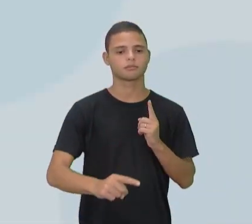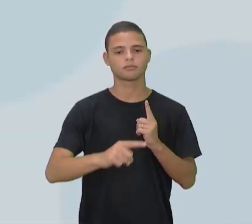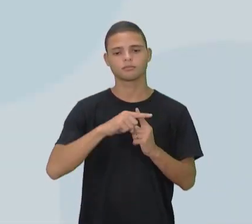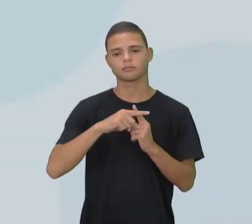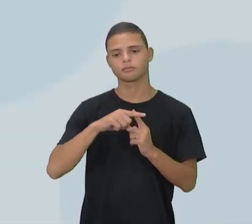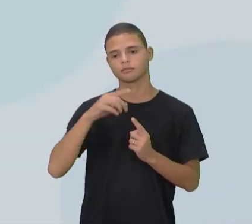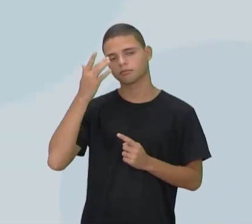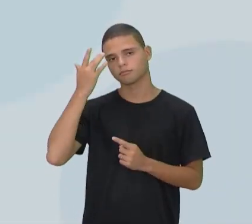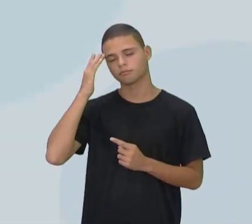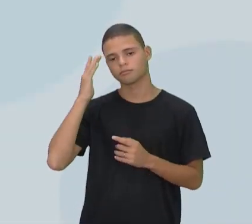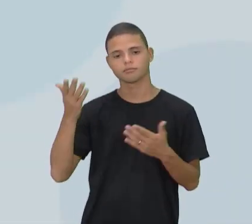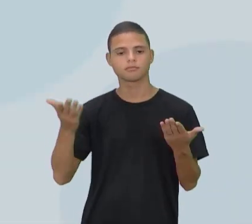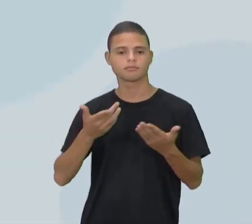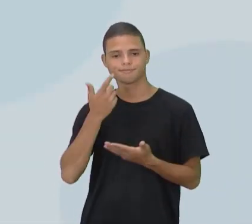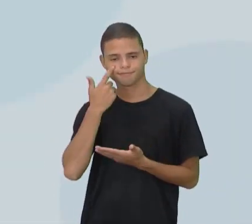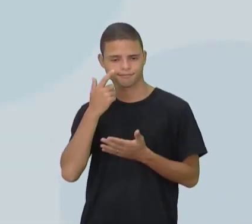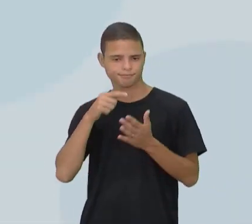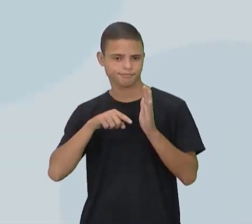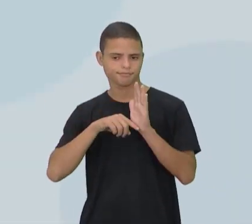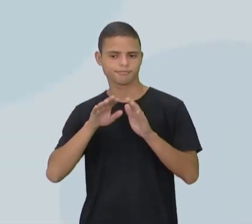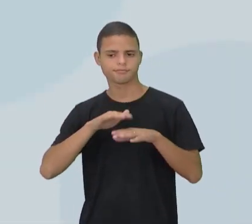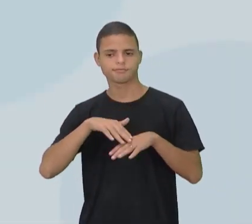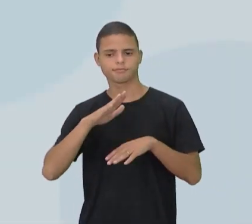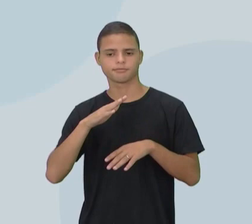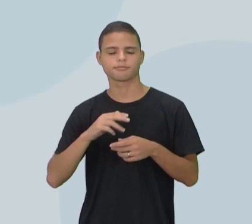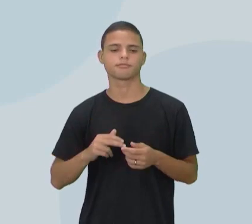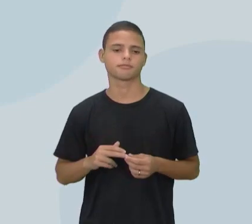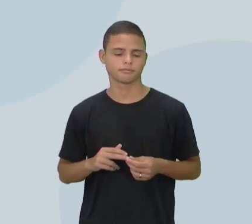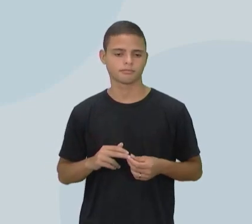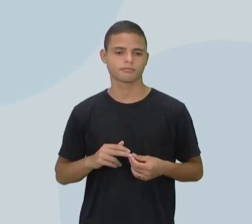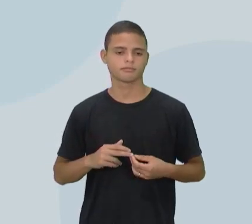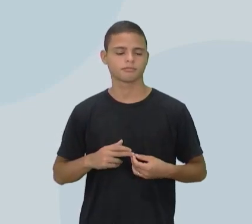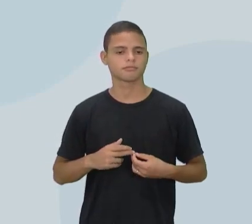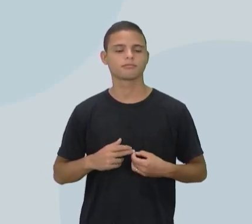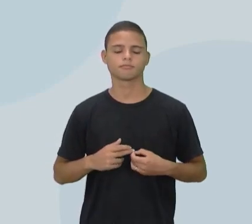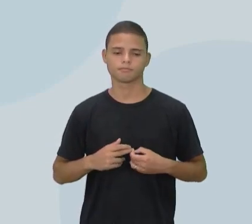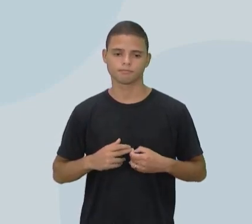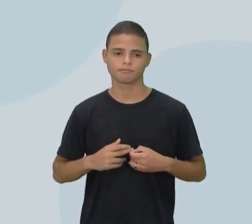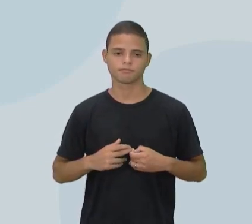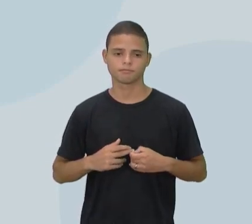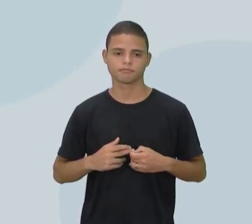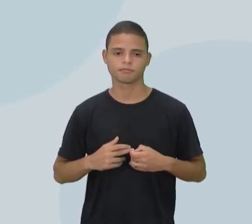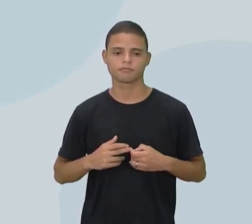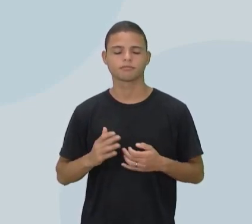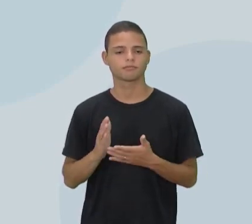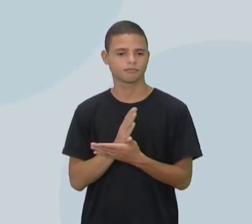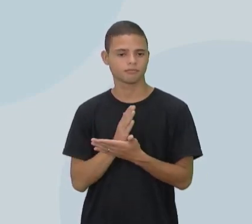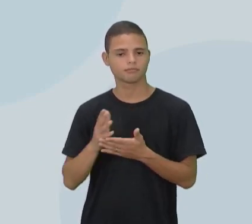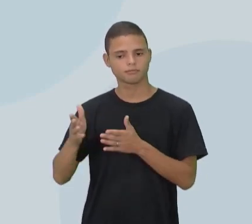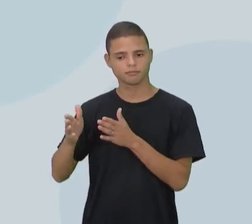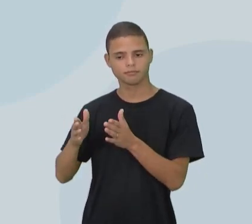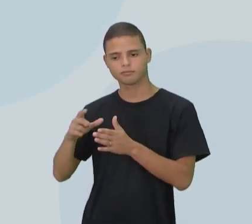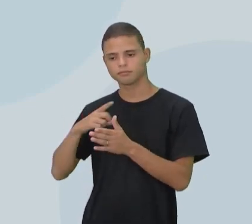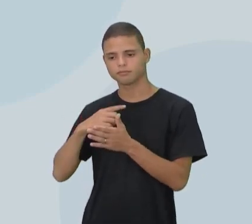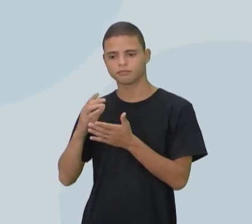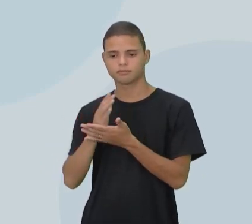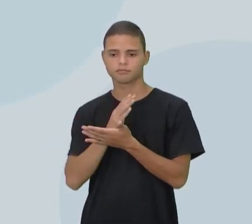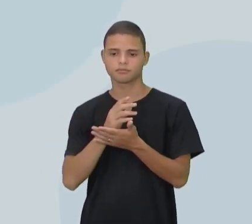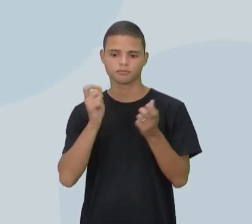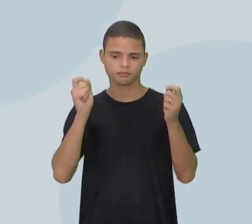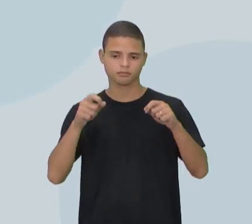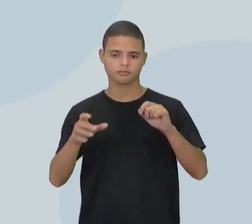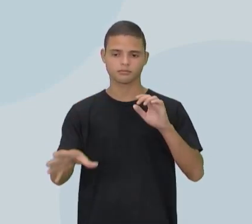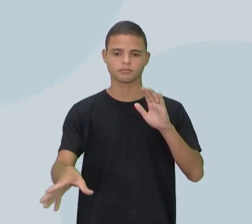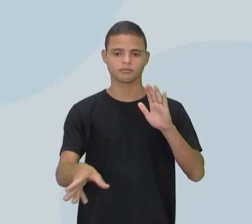E agora eu já estou vendo desvantagem, mas em algum momento teve vantagem. Isso, e aí, nesse momento, a gente poderia fazer uma colagem, como